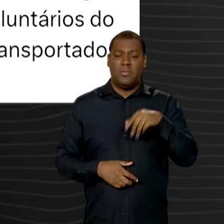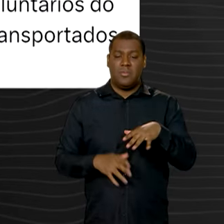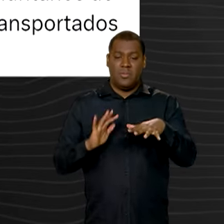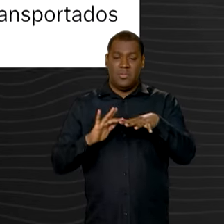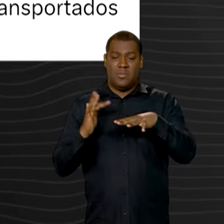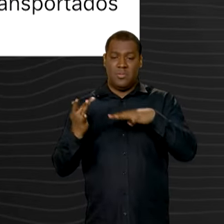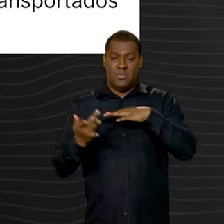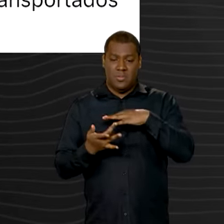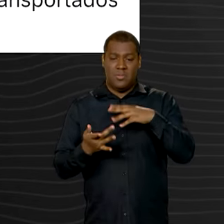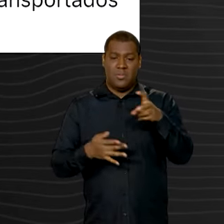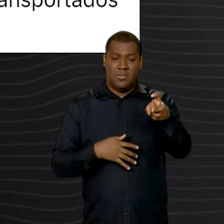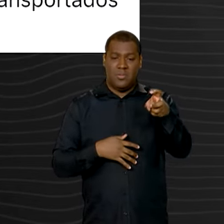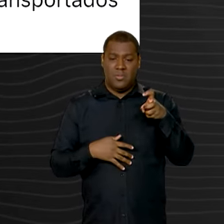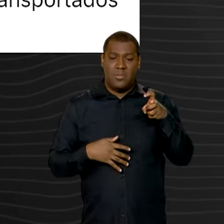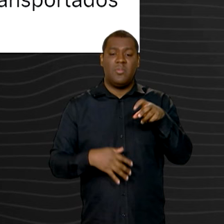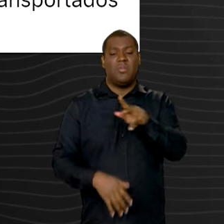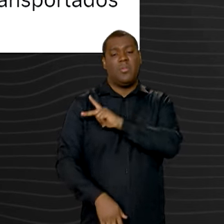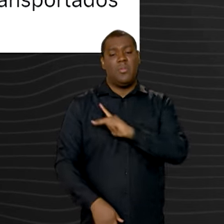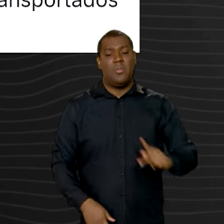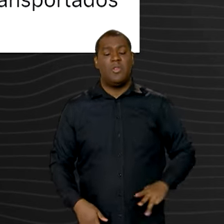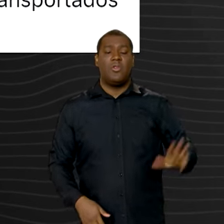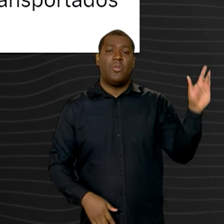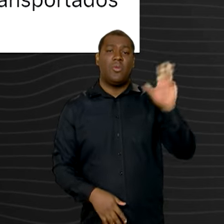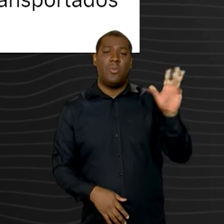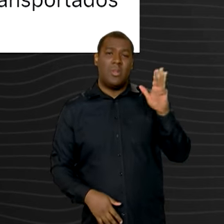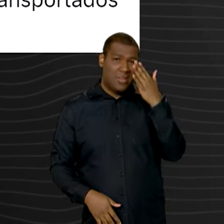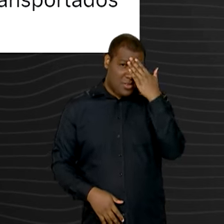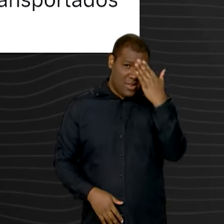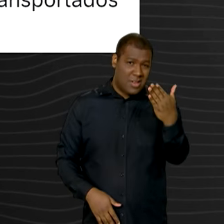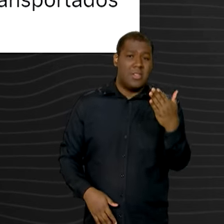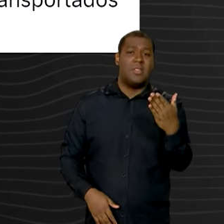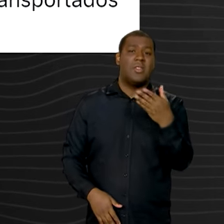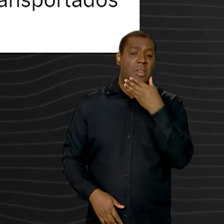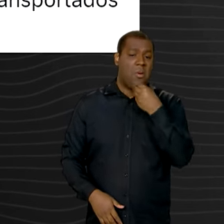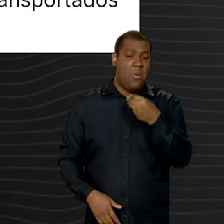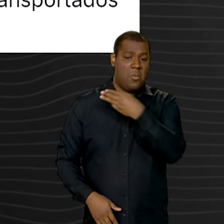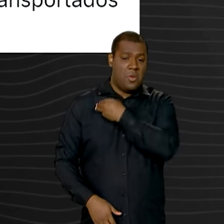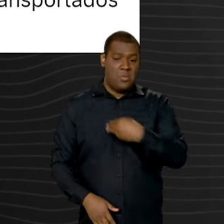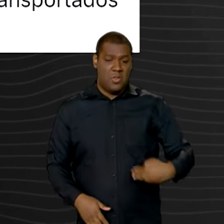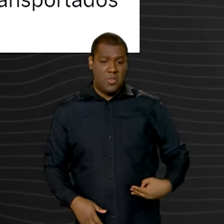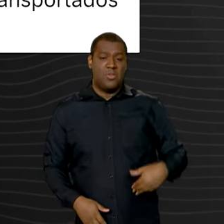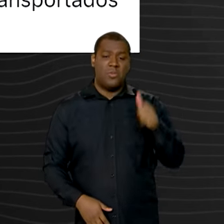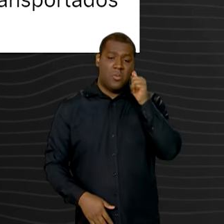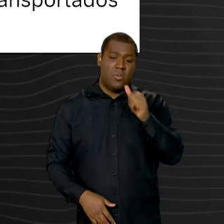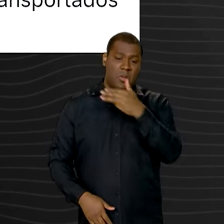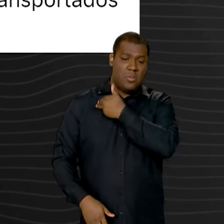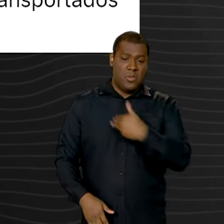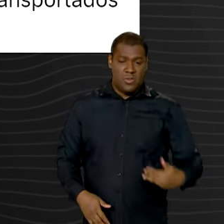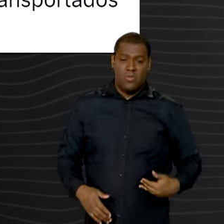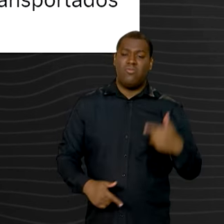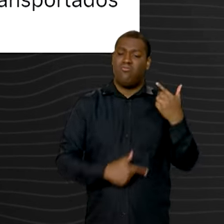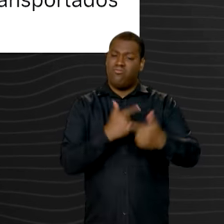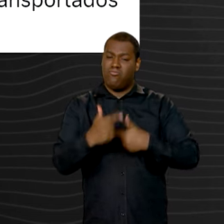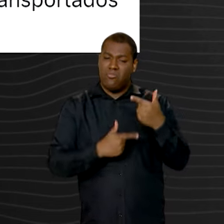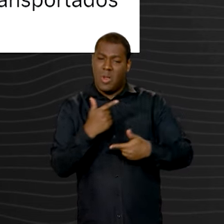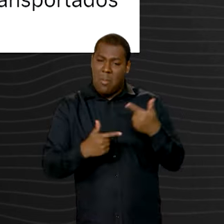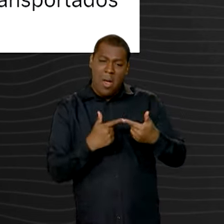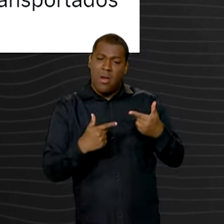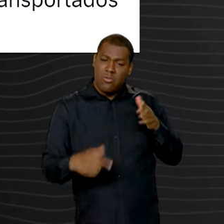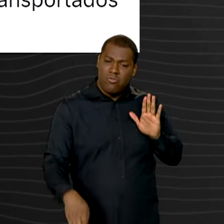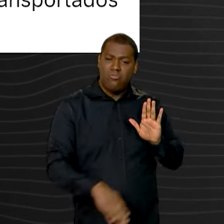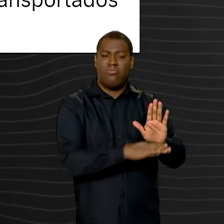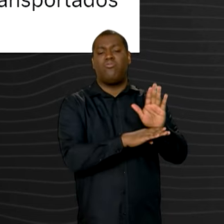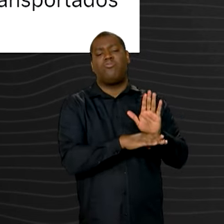presidente Lula fez questão de agradecer os ministros e as ministras pelo trabalho feito até agora para socorrer o Rio Grande do